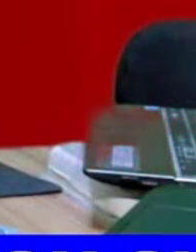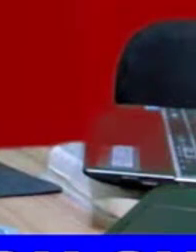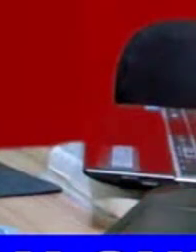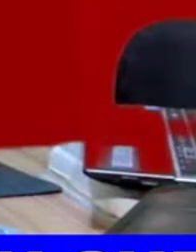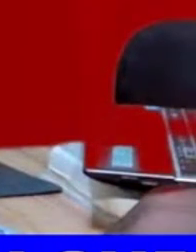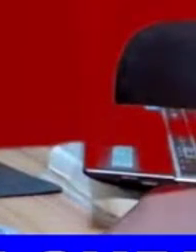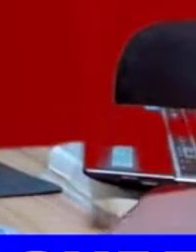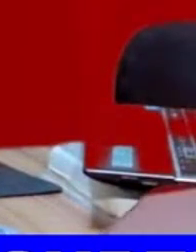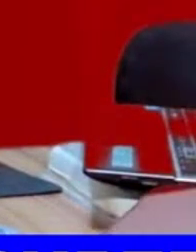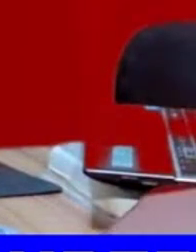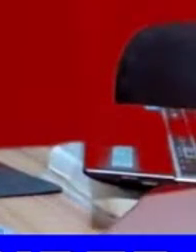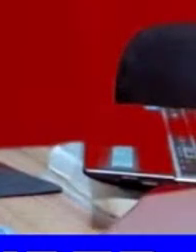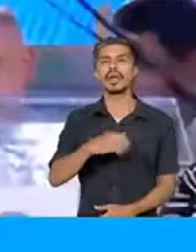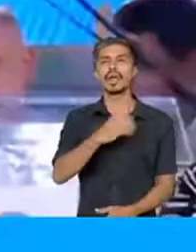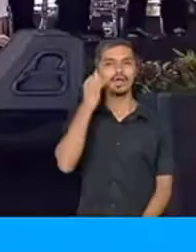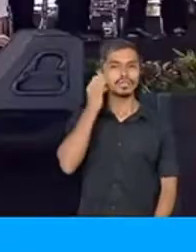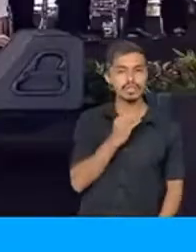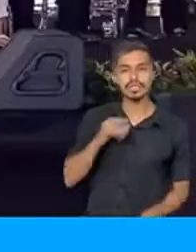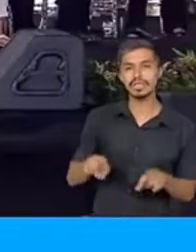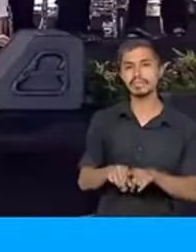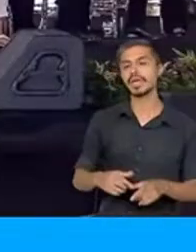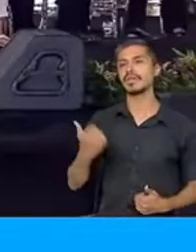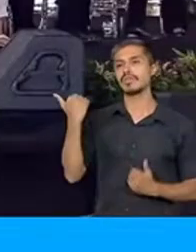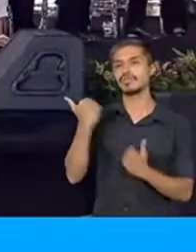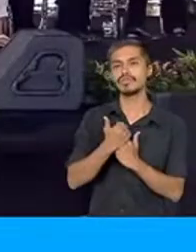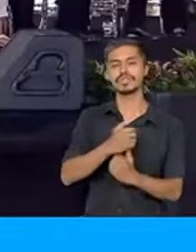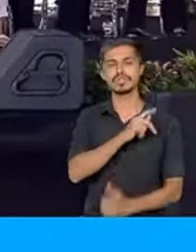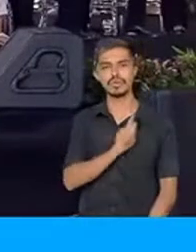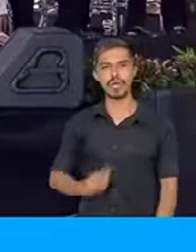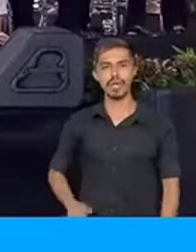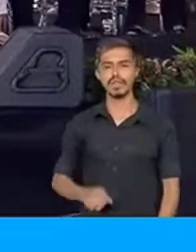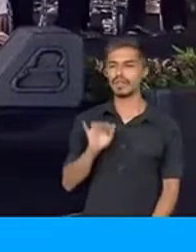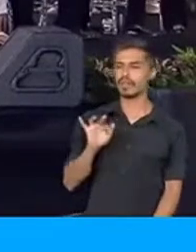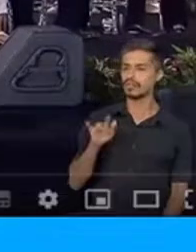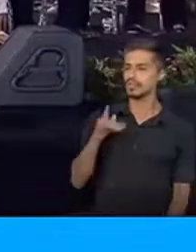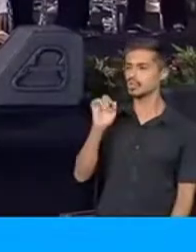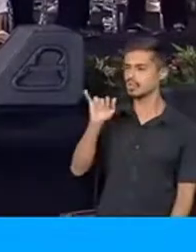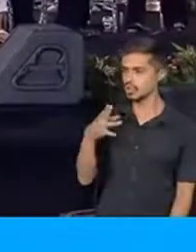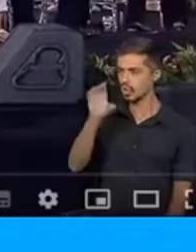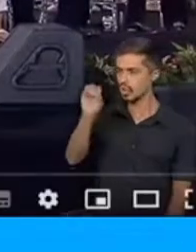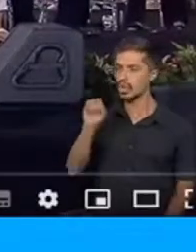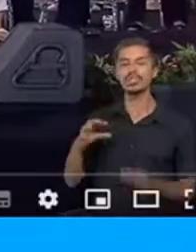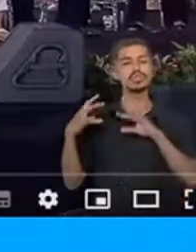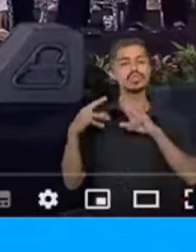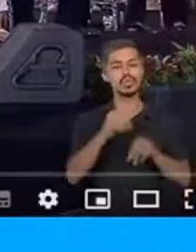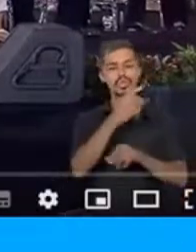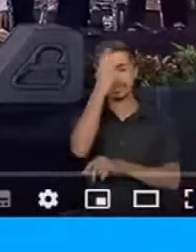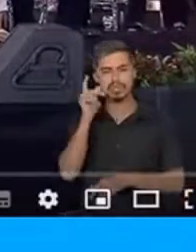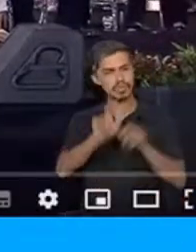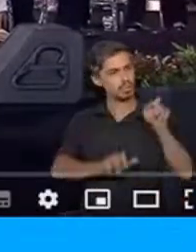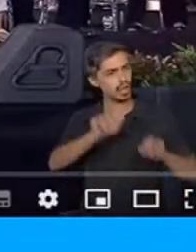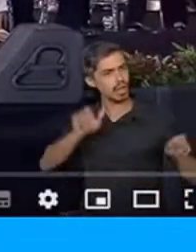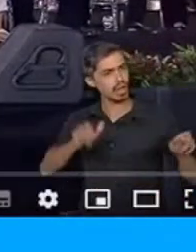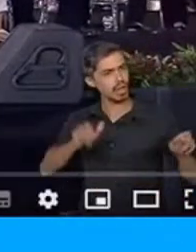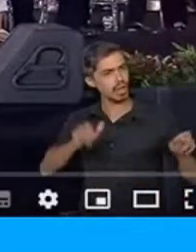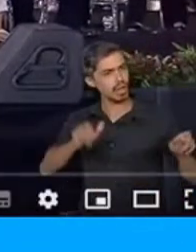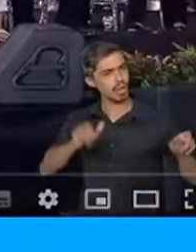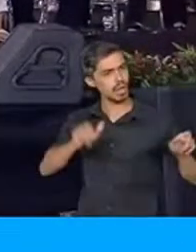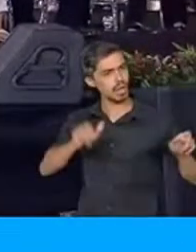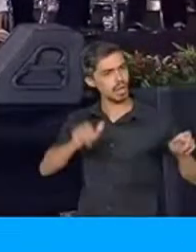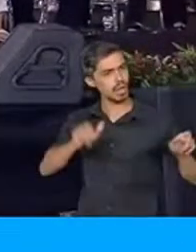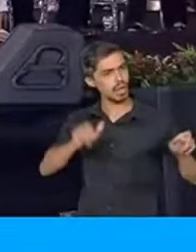ouvir Randolfo Rodrigues. Vamos fazer esse vídeo curto aqui, ó. Né? Todos beneficiados aqui. Mônica Dias também recebeu